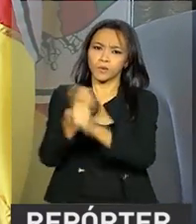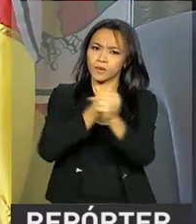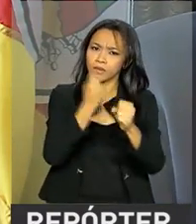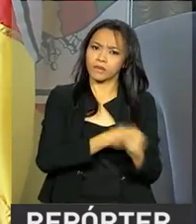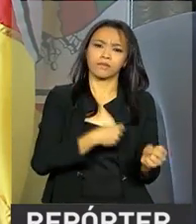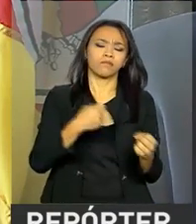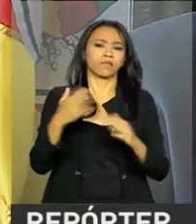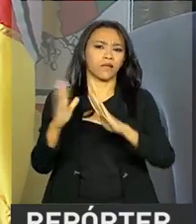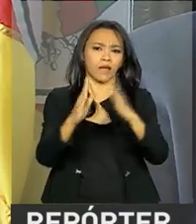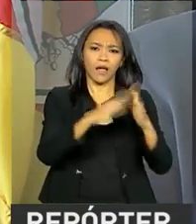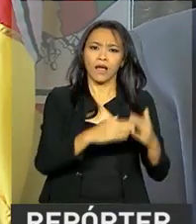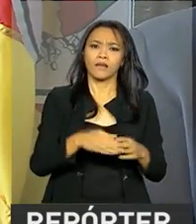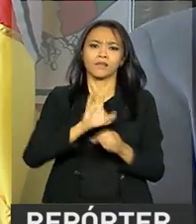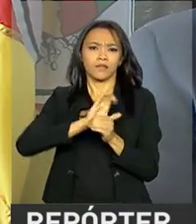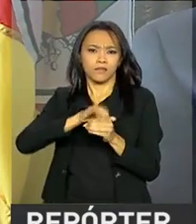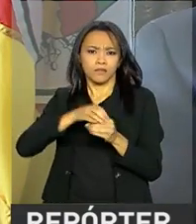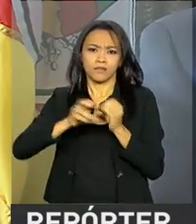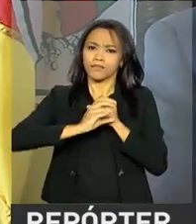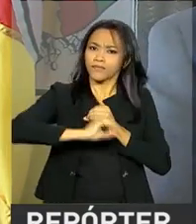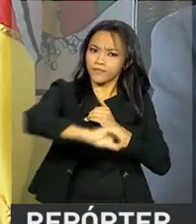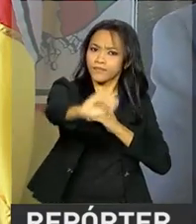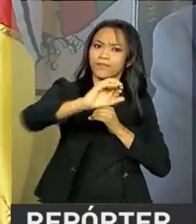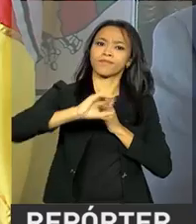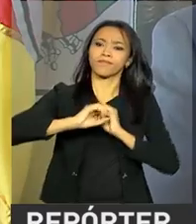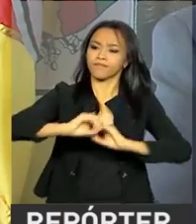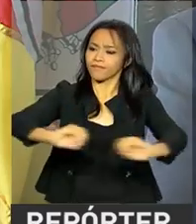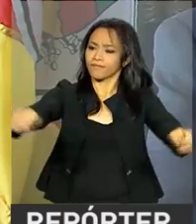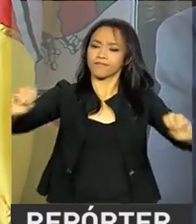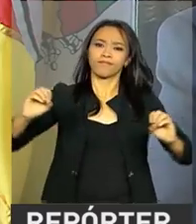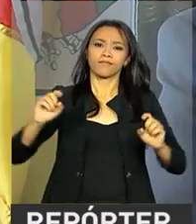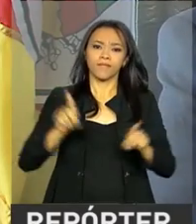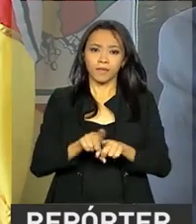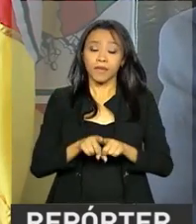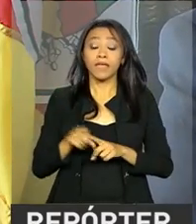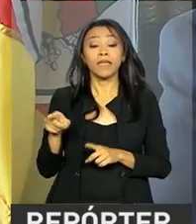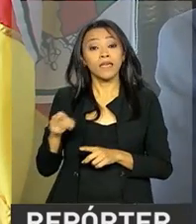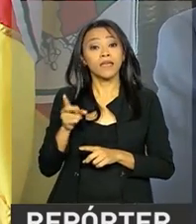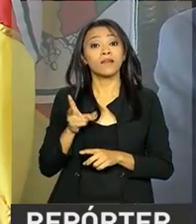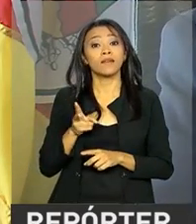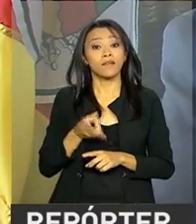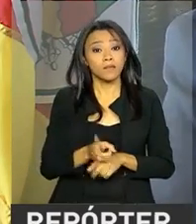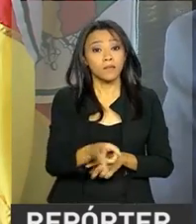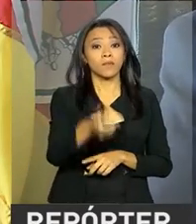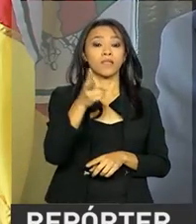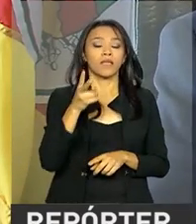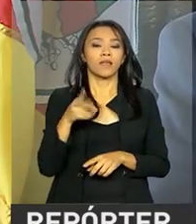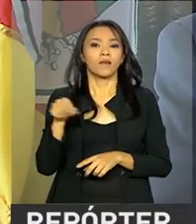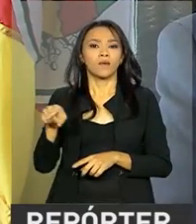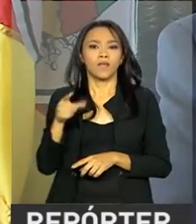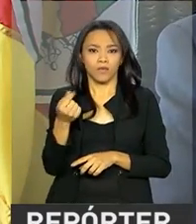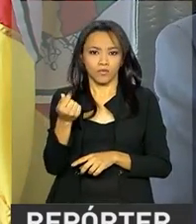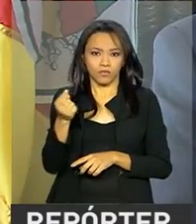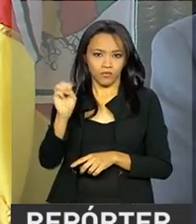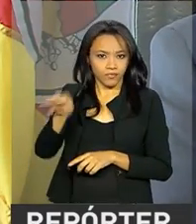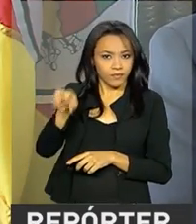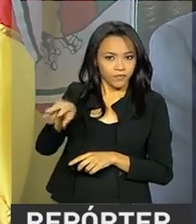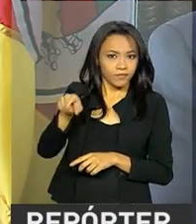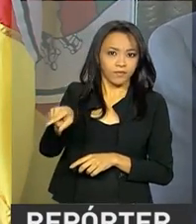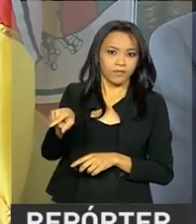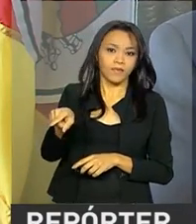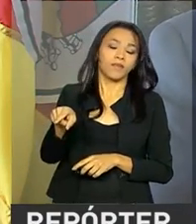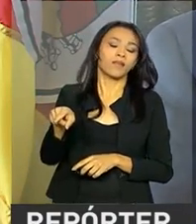infraestrutura, saneamento e manter os ativos de uma forma saudável e